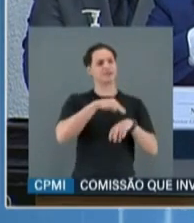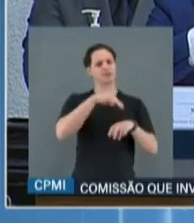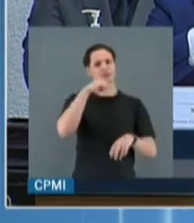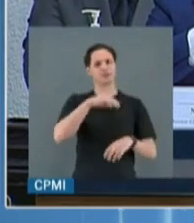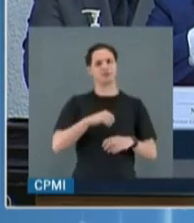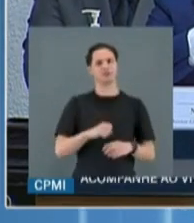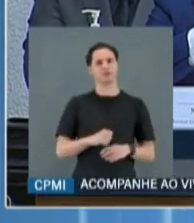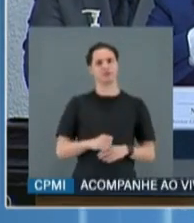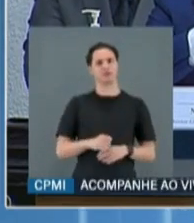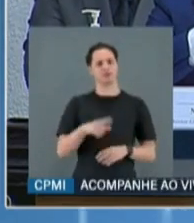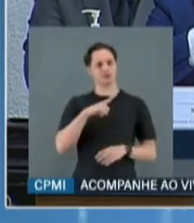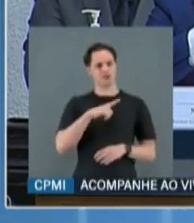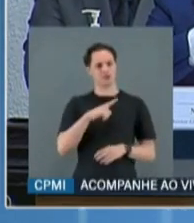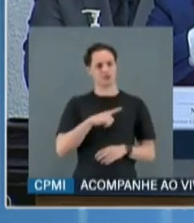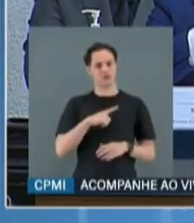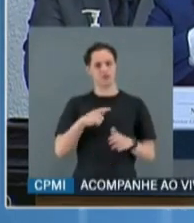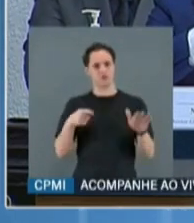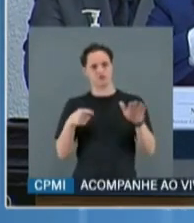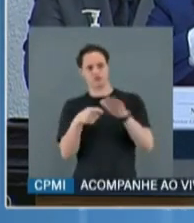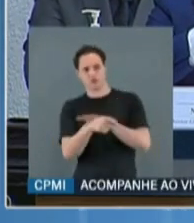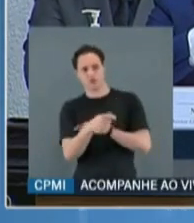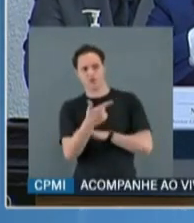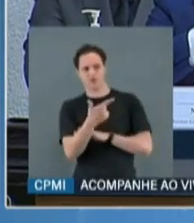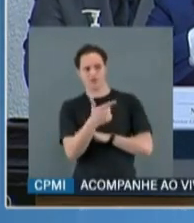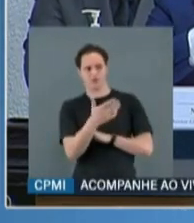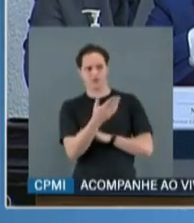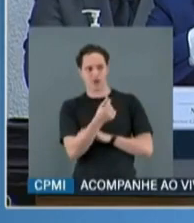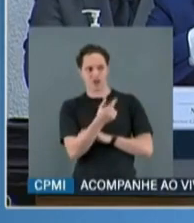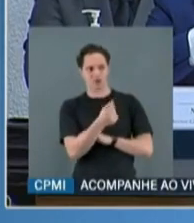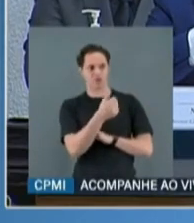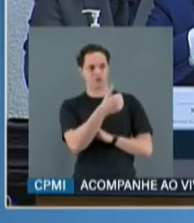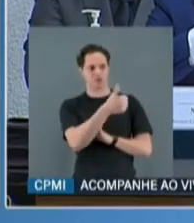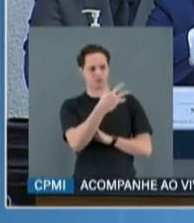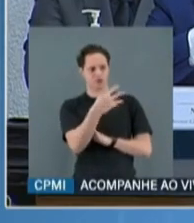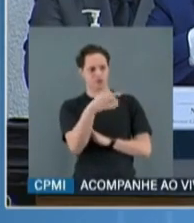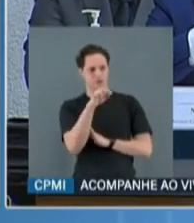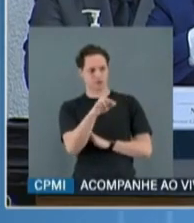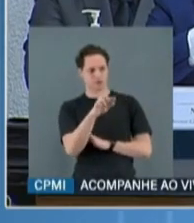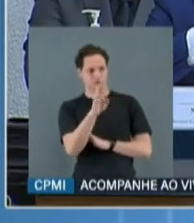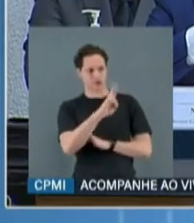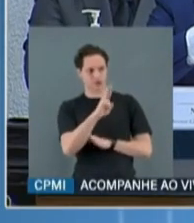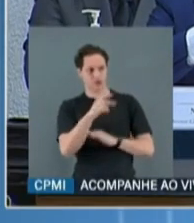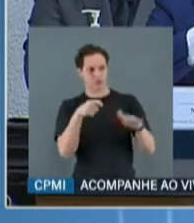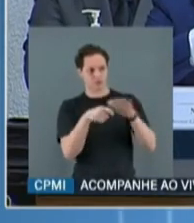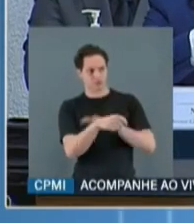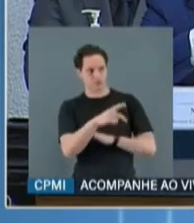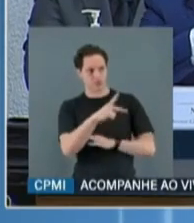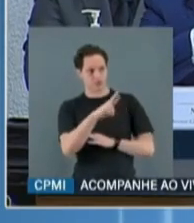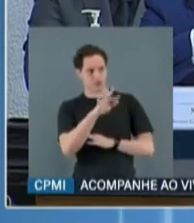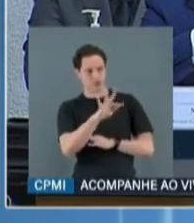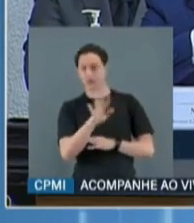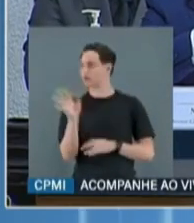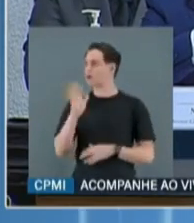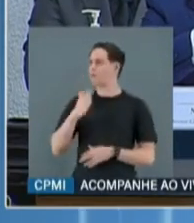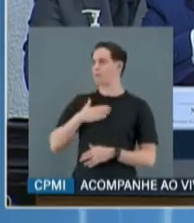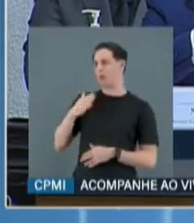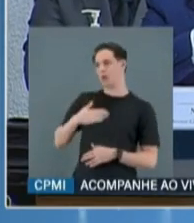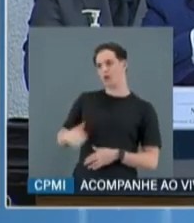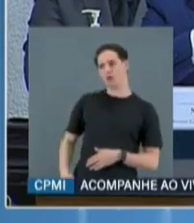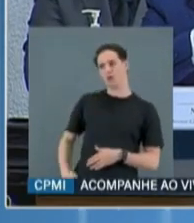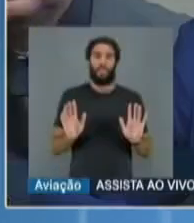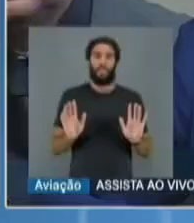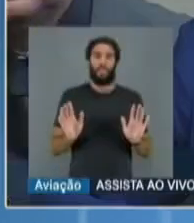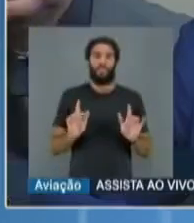Bolsonaro era muito profissional, negou qualquer intimidade. mas ele responde